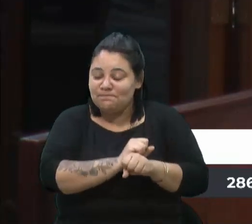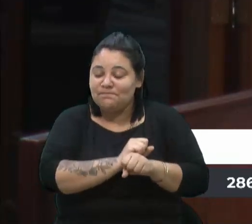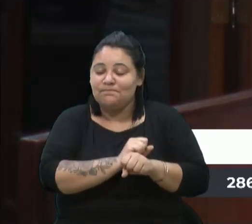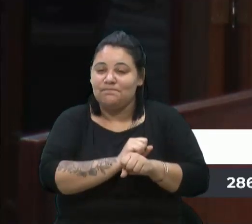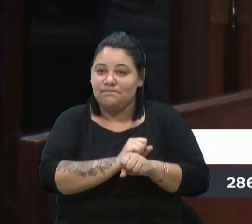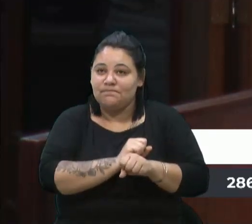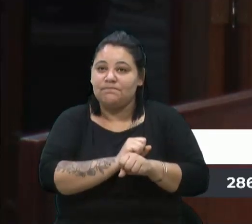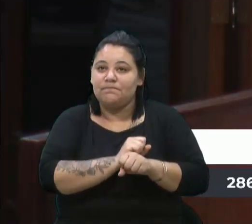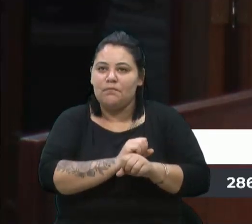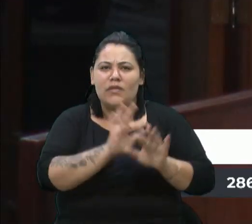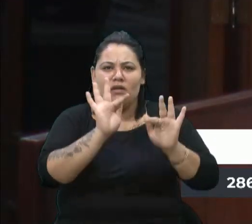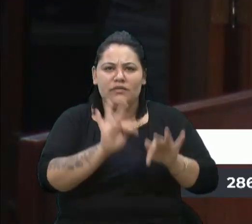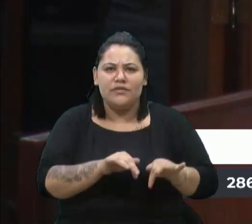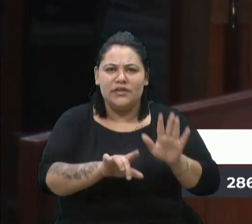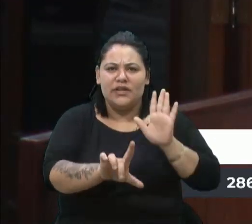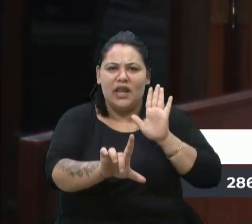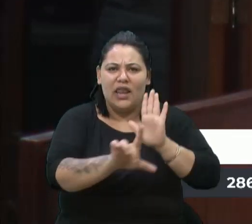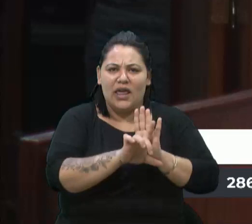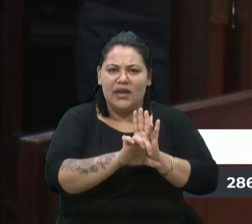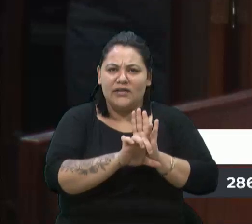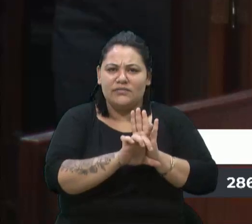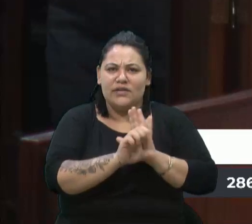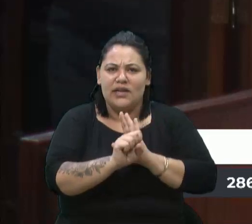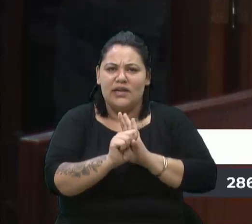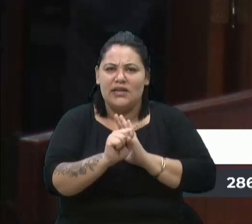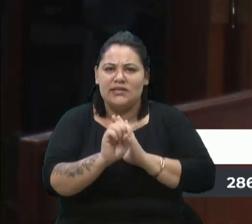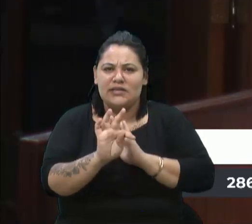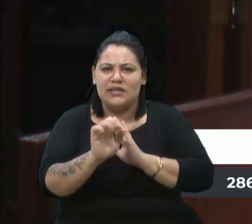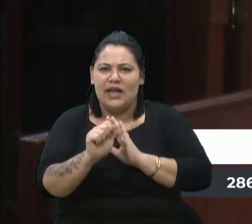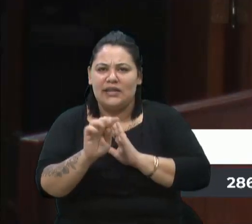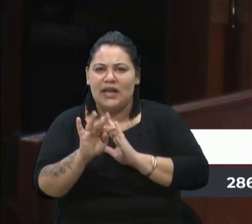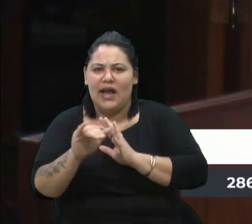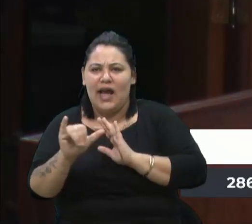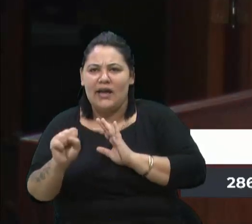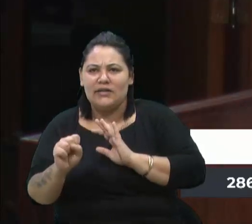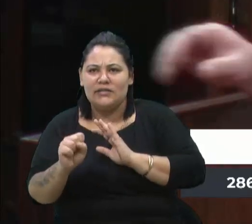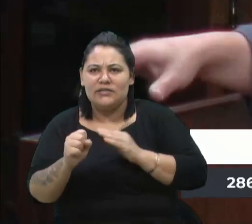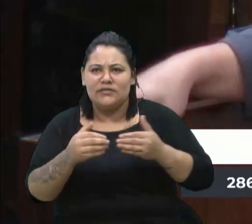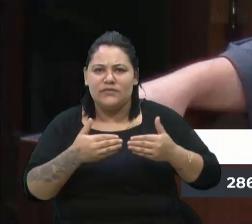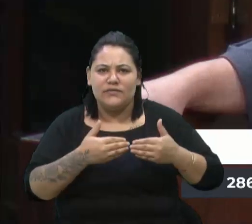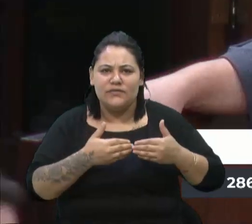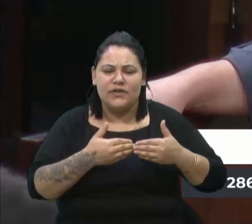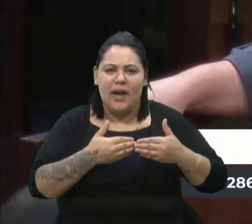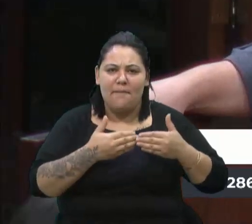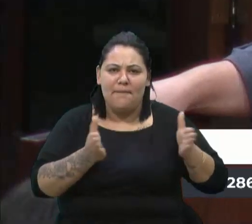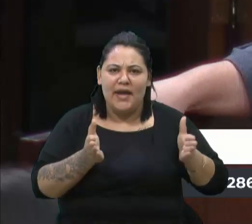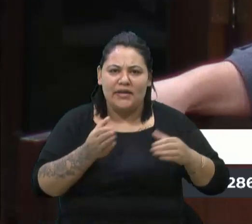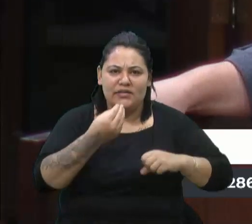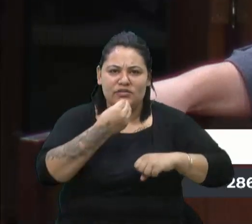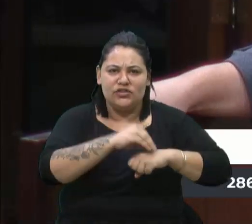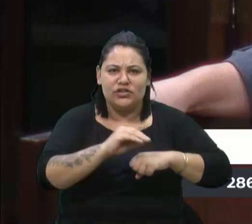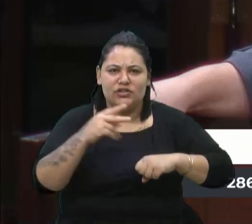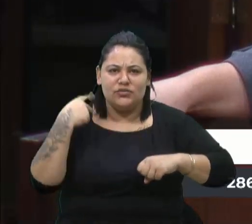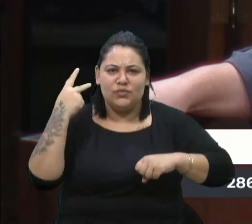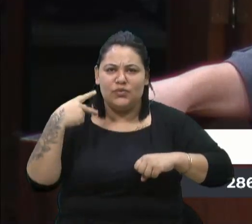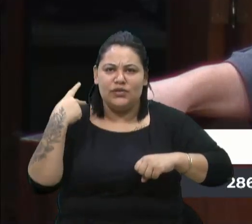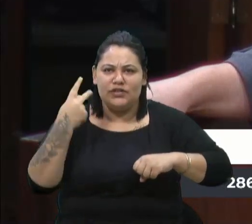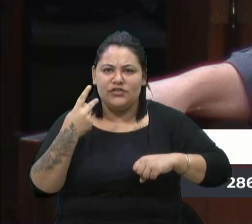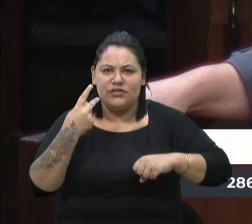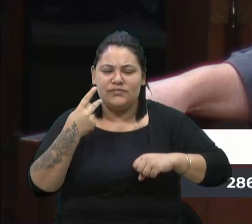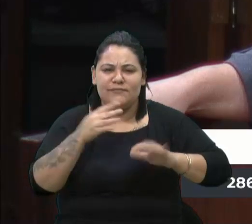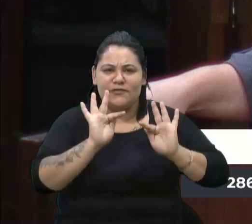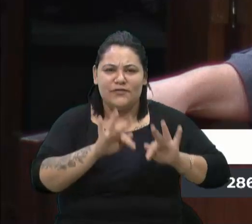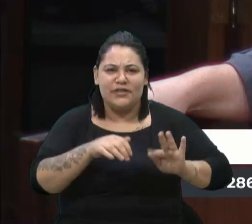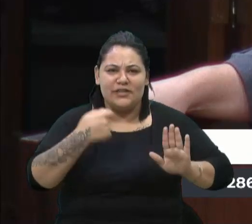fim da Lei das estatais com ajuda do STF né foi aberta a porta para indicação de políticos nas estatais acabando com a necessidade